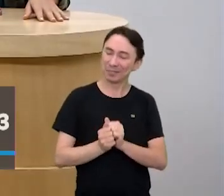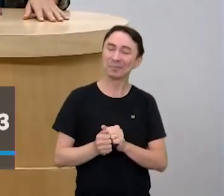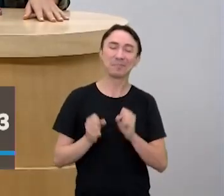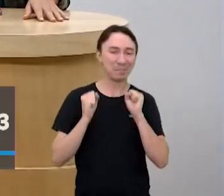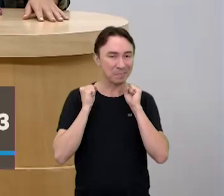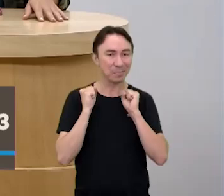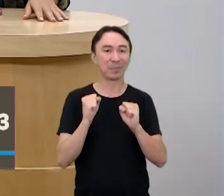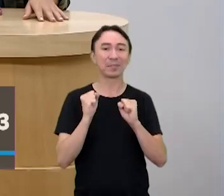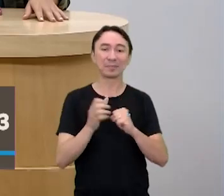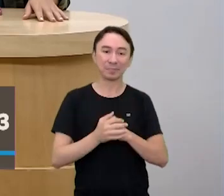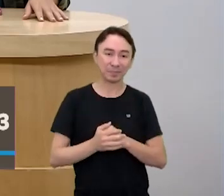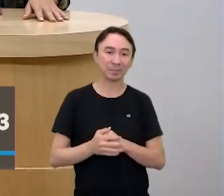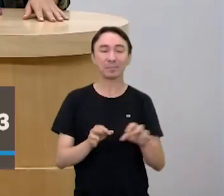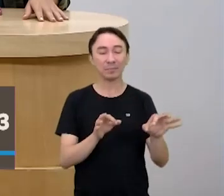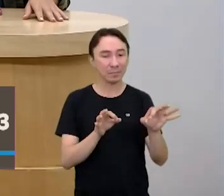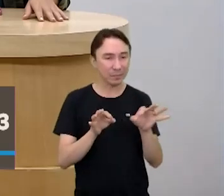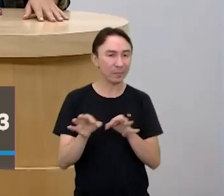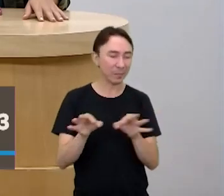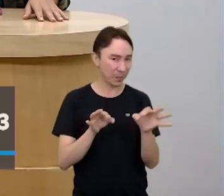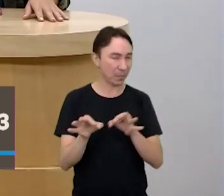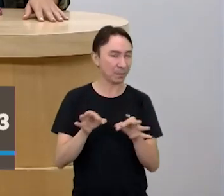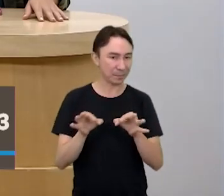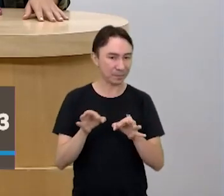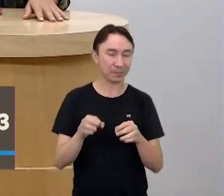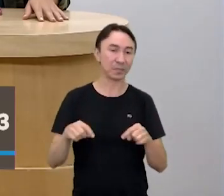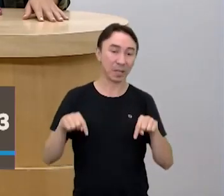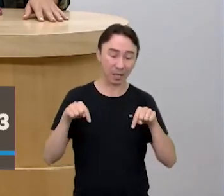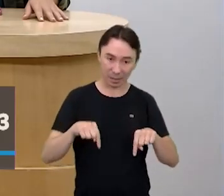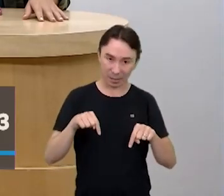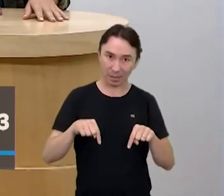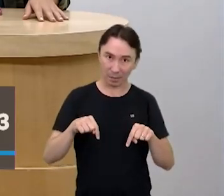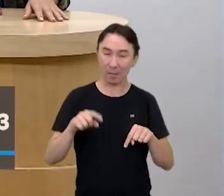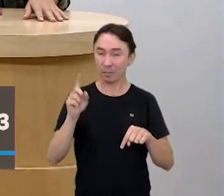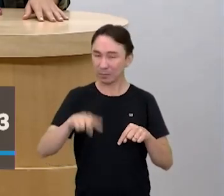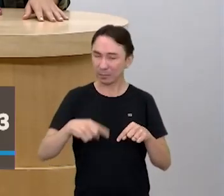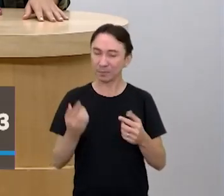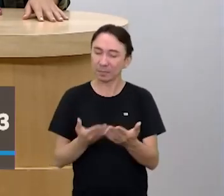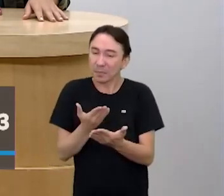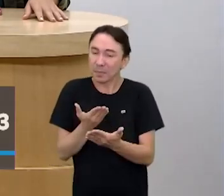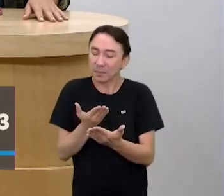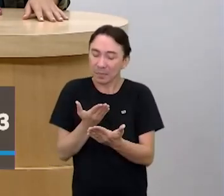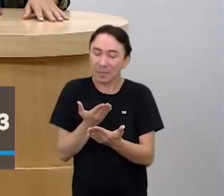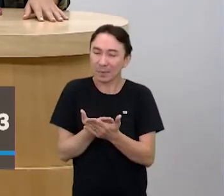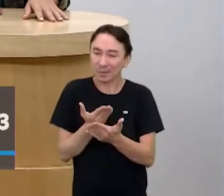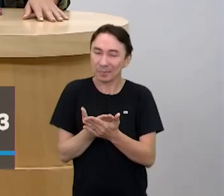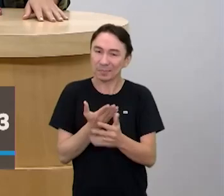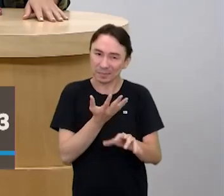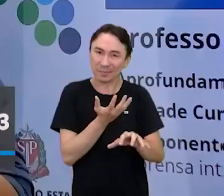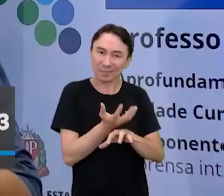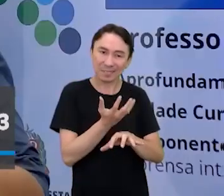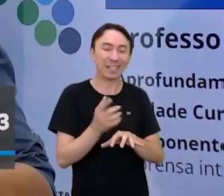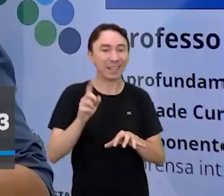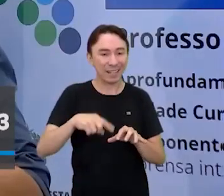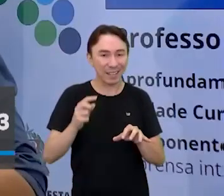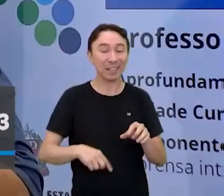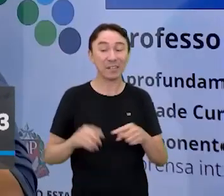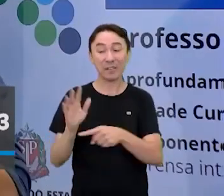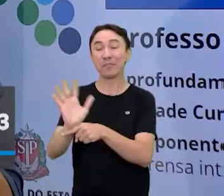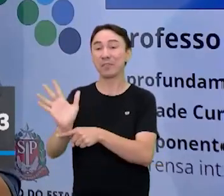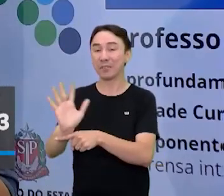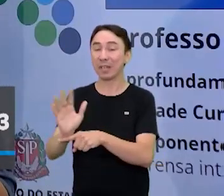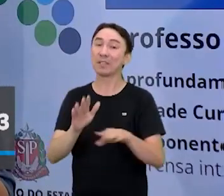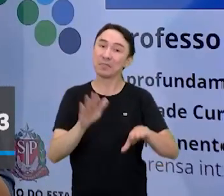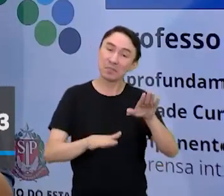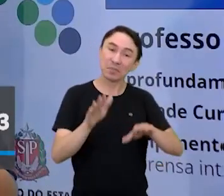direitinho. Eu gosto de deixar tudo... porque como o nosso itinerário é gravado, então é bom que às vezes o aluno perde uma, perde outra, se organiza, fica tudo disponibilizado de